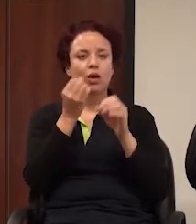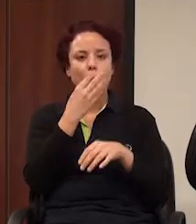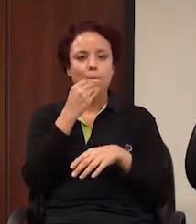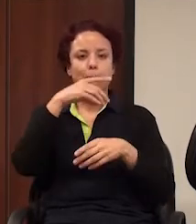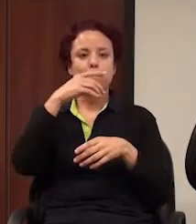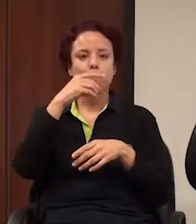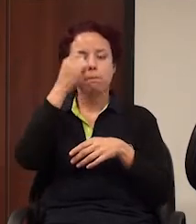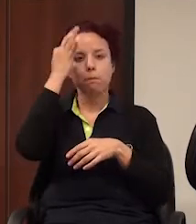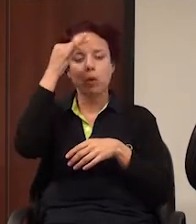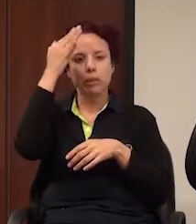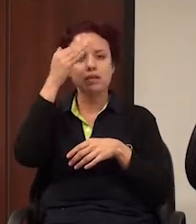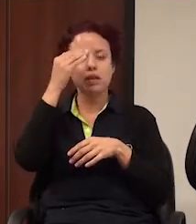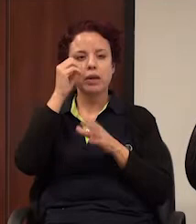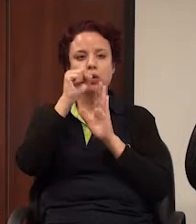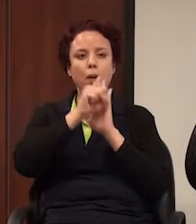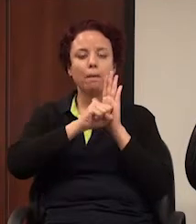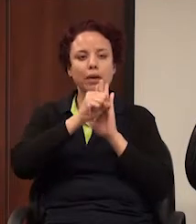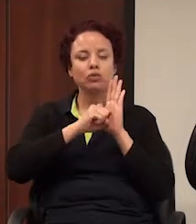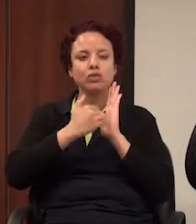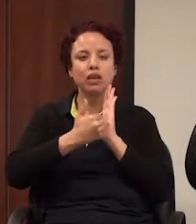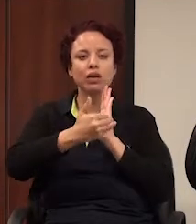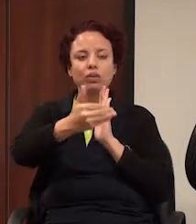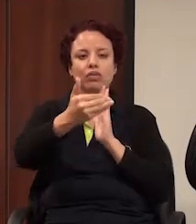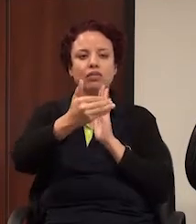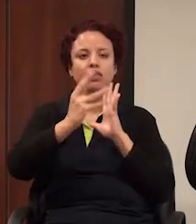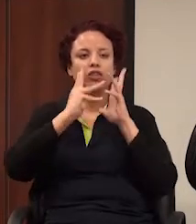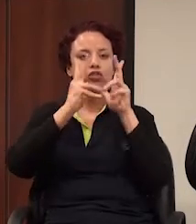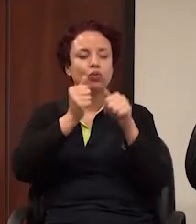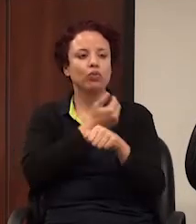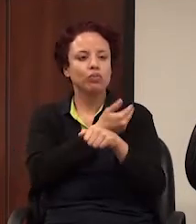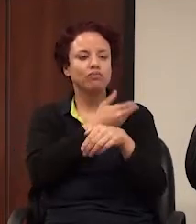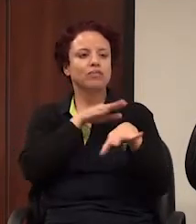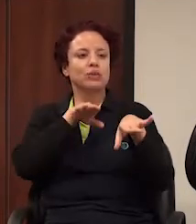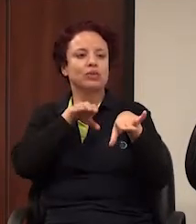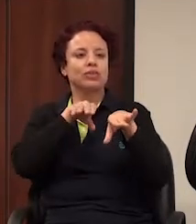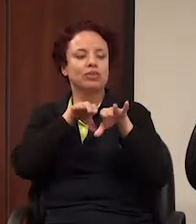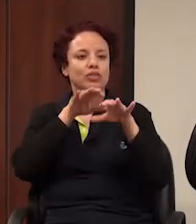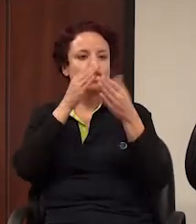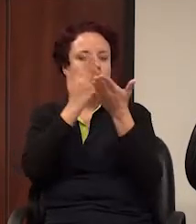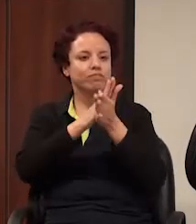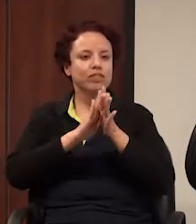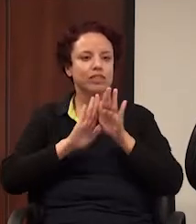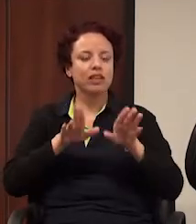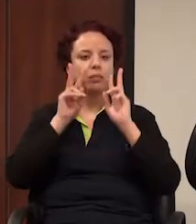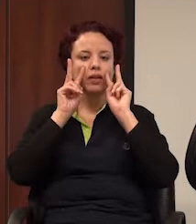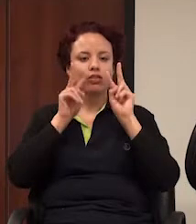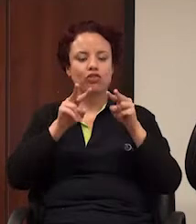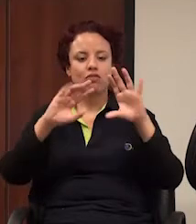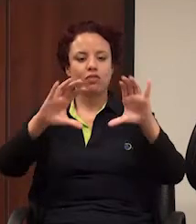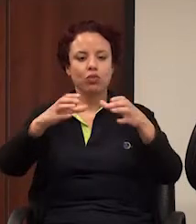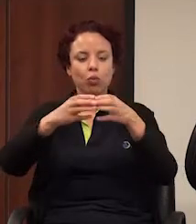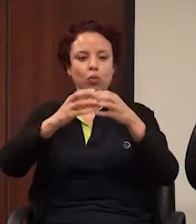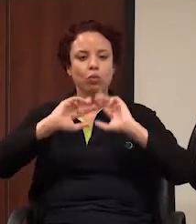quem sabe, daqui a alguns séculos, possamos romper com todas essas barreiras e enxerguemos a raça como uma raça